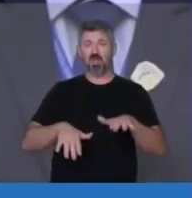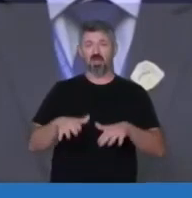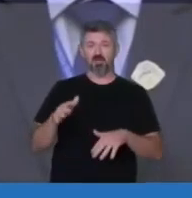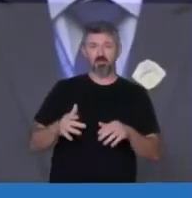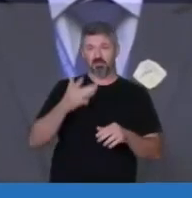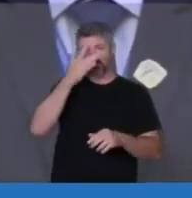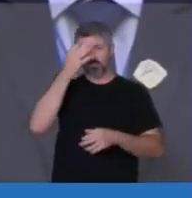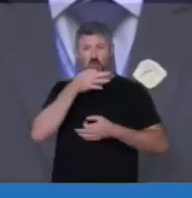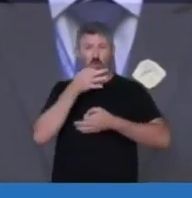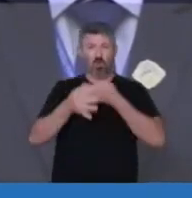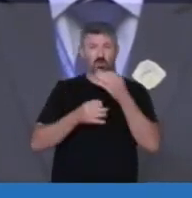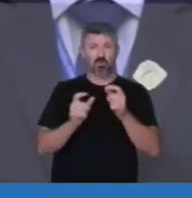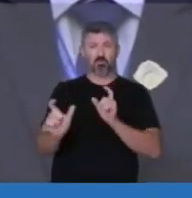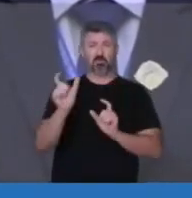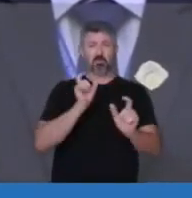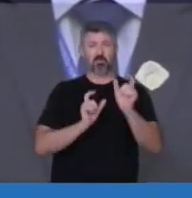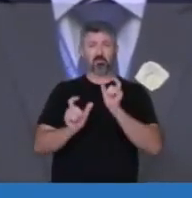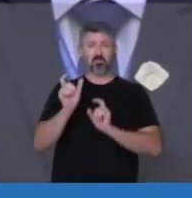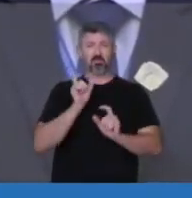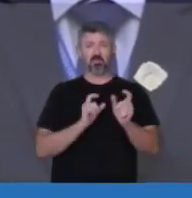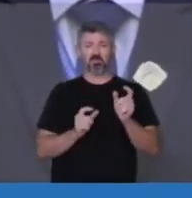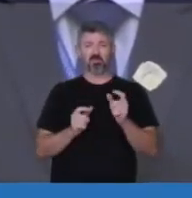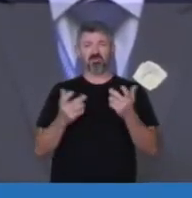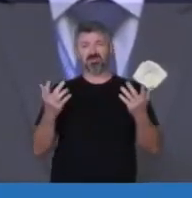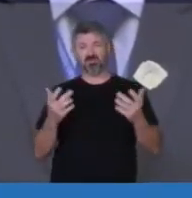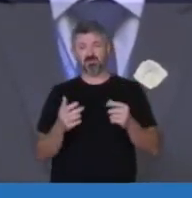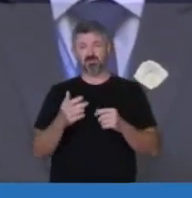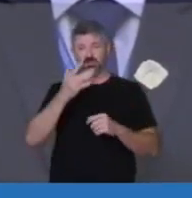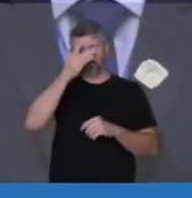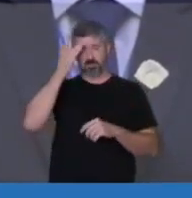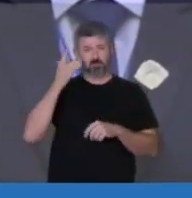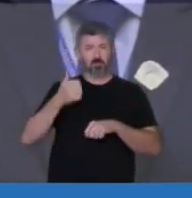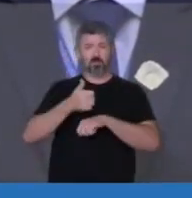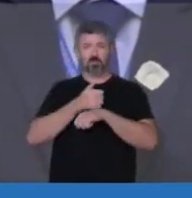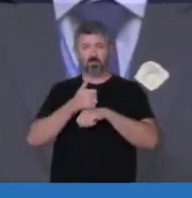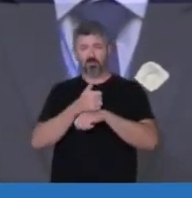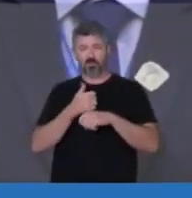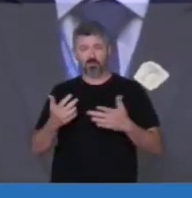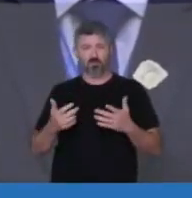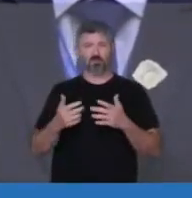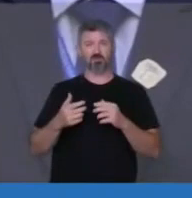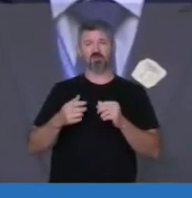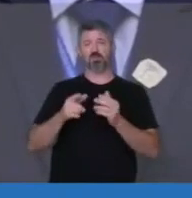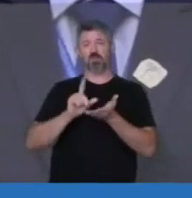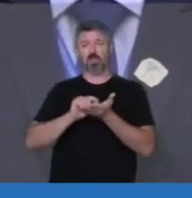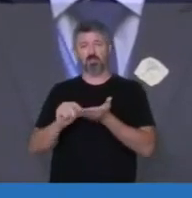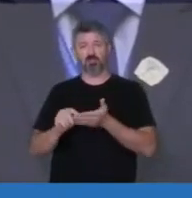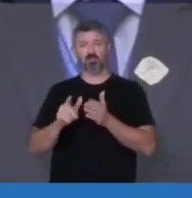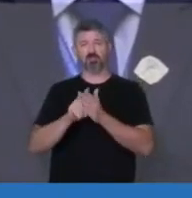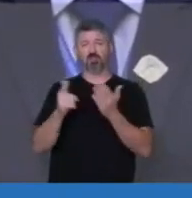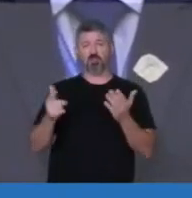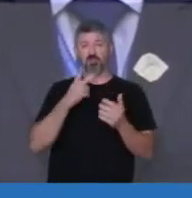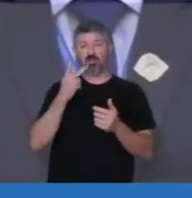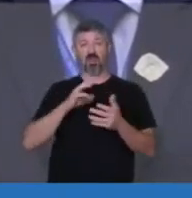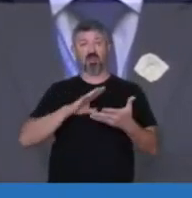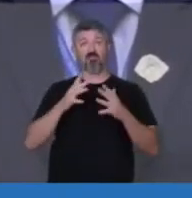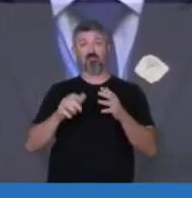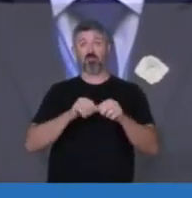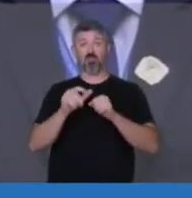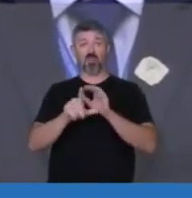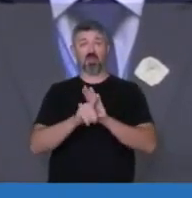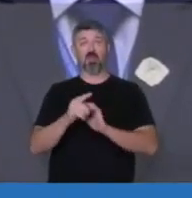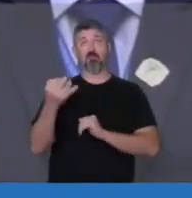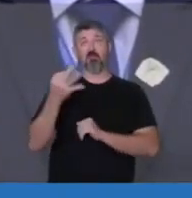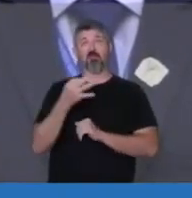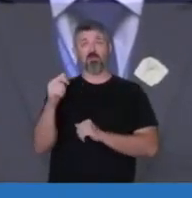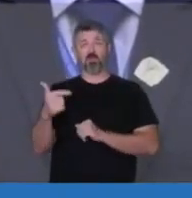instituir a contribuição para custeio então muitas cidades já fazem isso agora isso é regular de maneira Federal vai poder ser